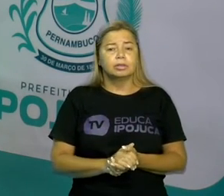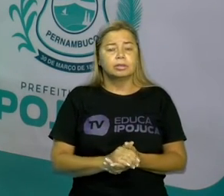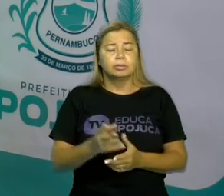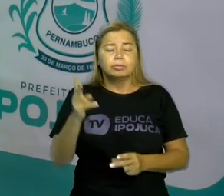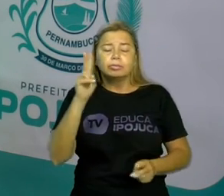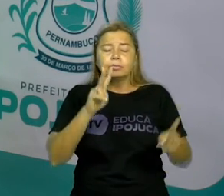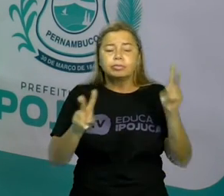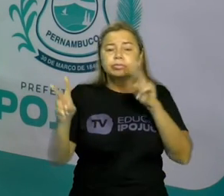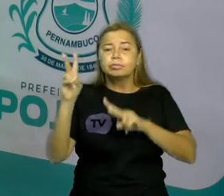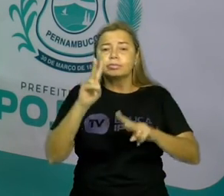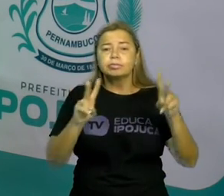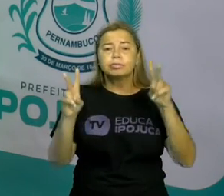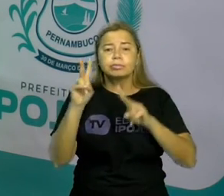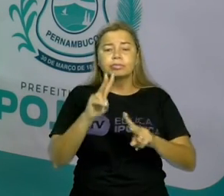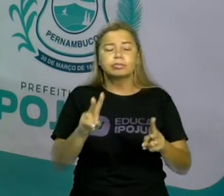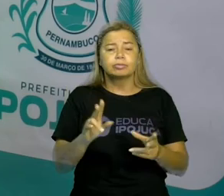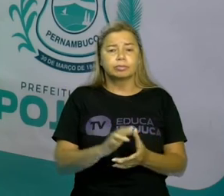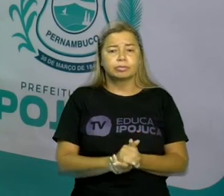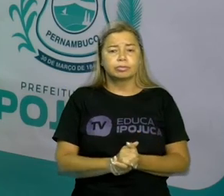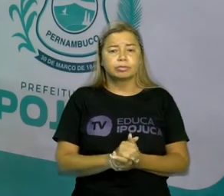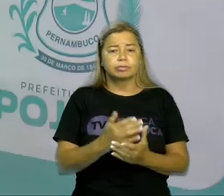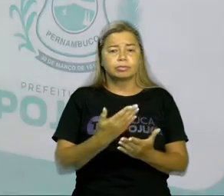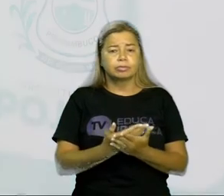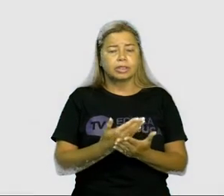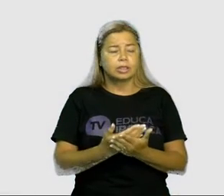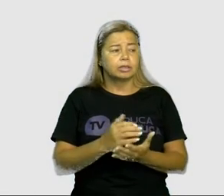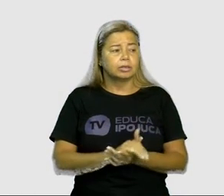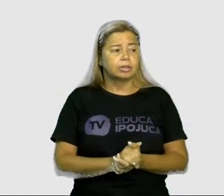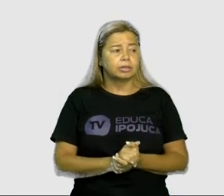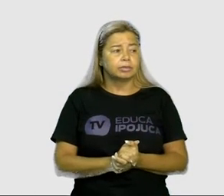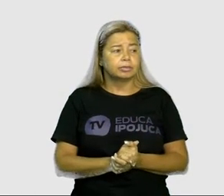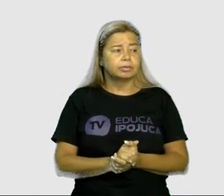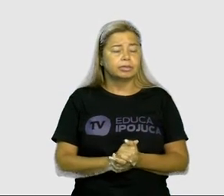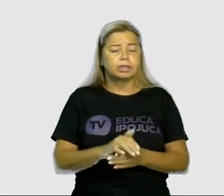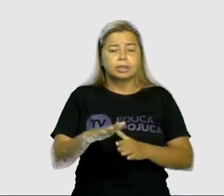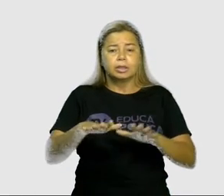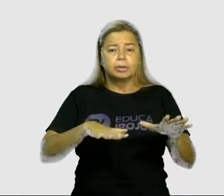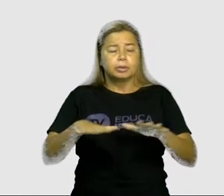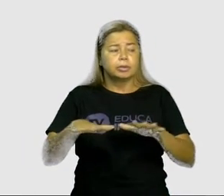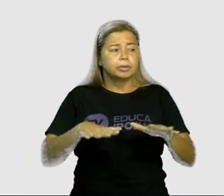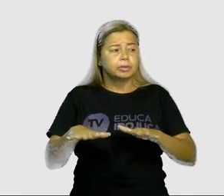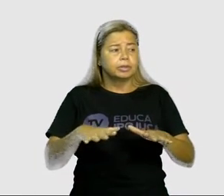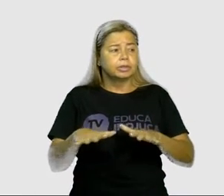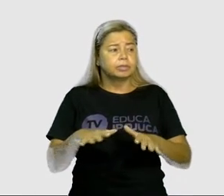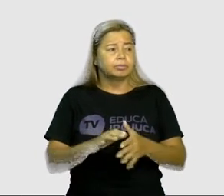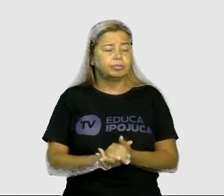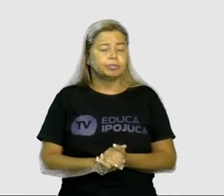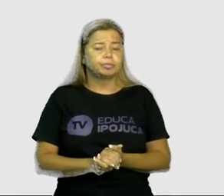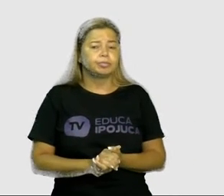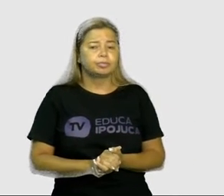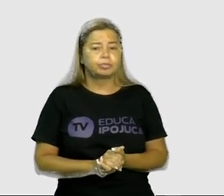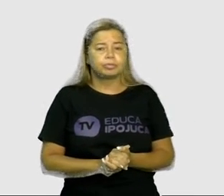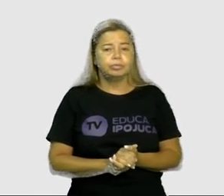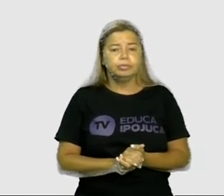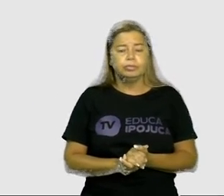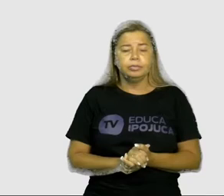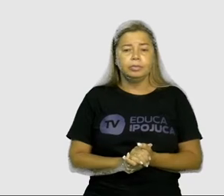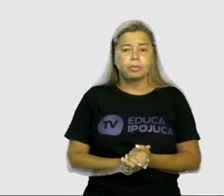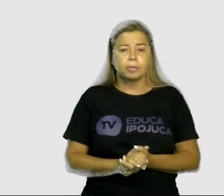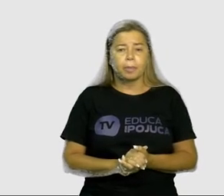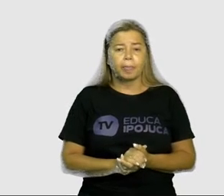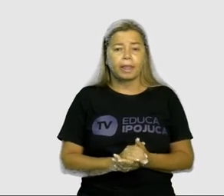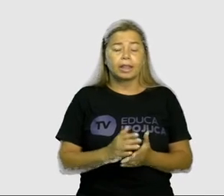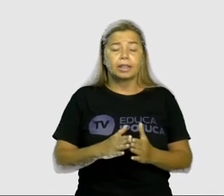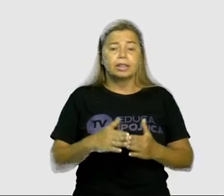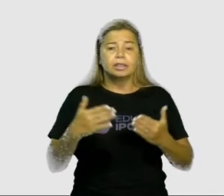observar mais um pouquinho sobre movimentação. Quando nós movimentamos